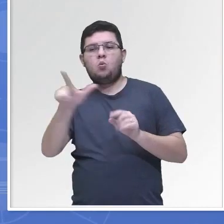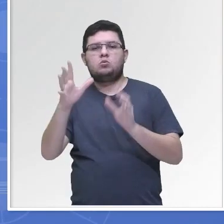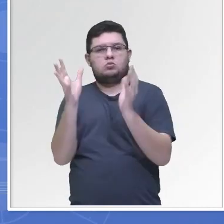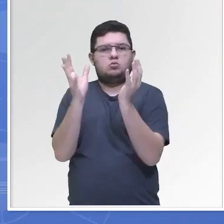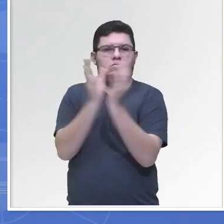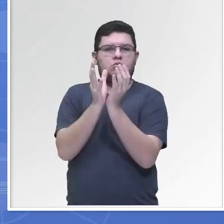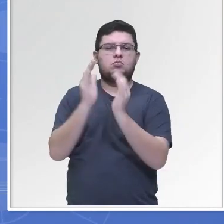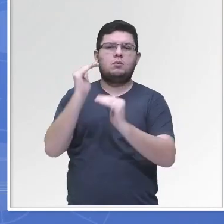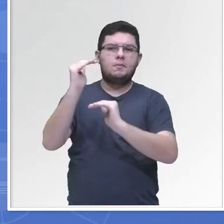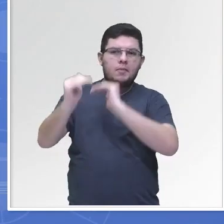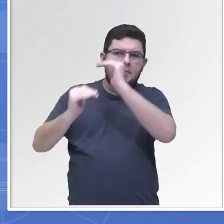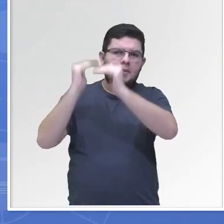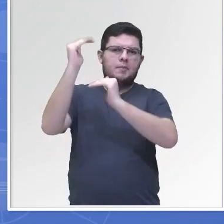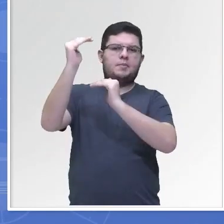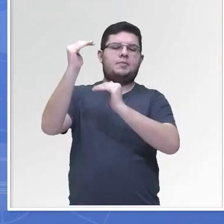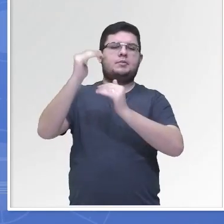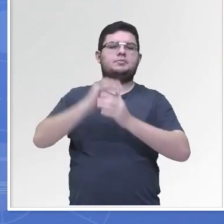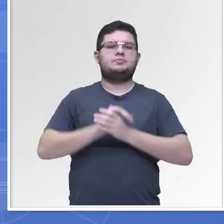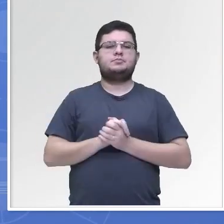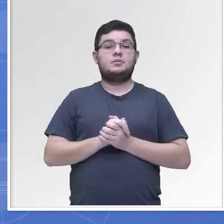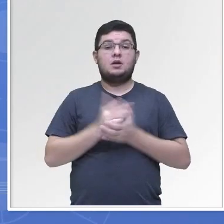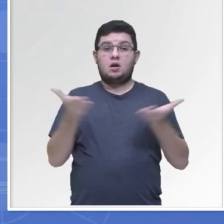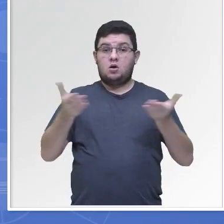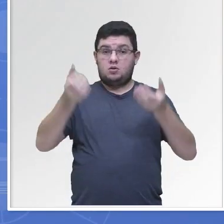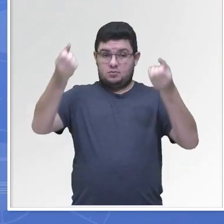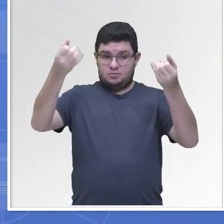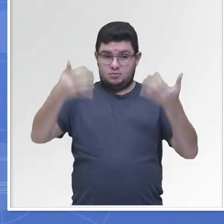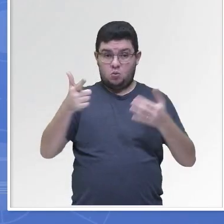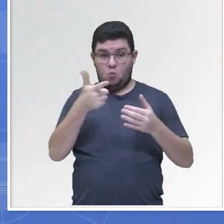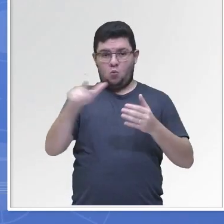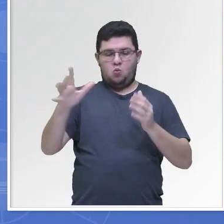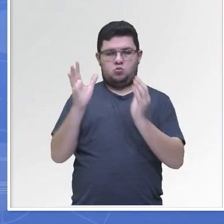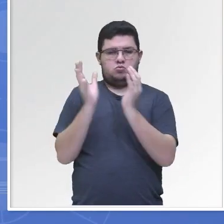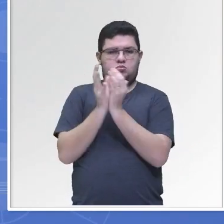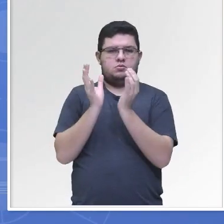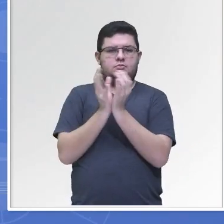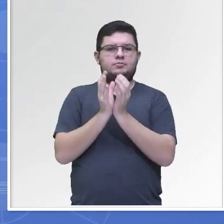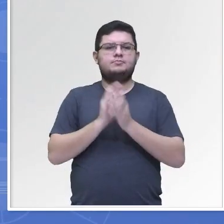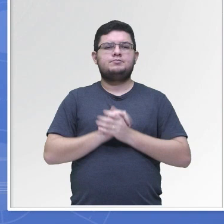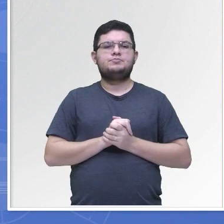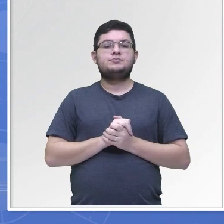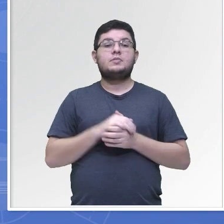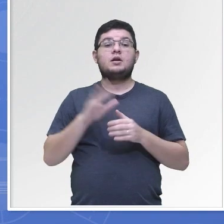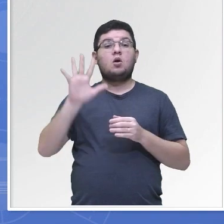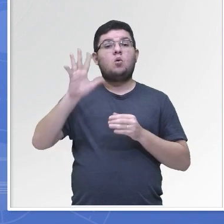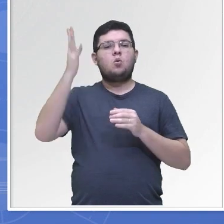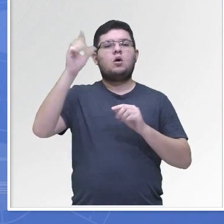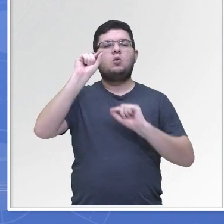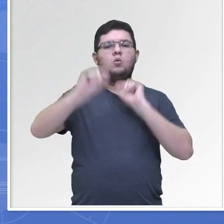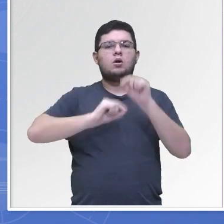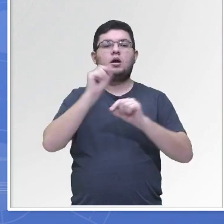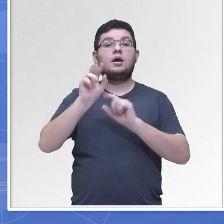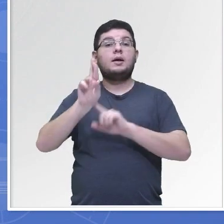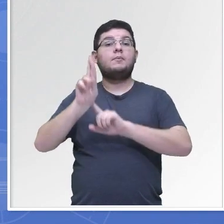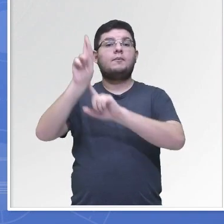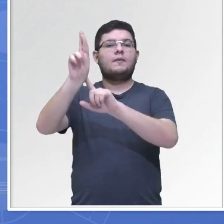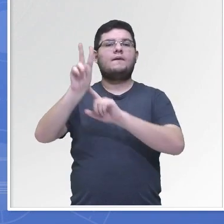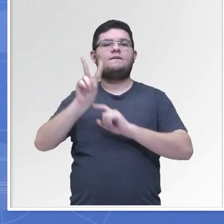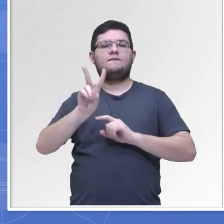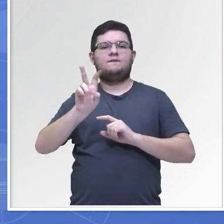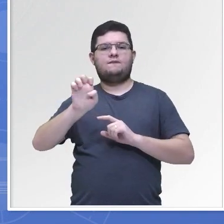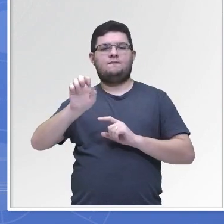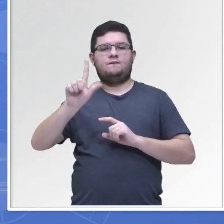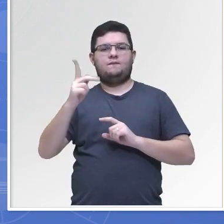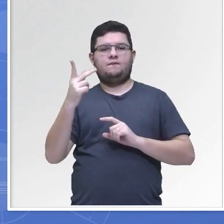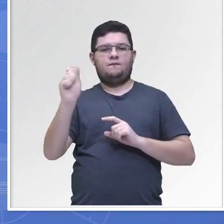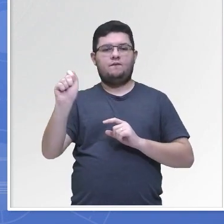ascenda politicamente. Vamos falar dele agora? Vamos lá. A República Velha ficou conhecida como o período político